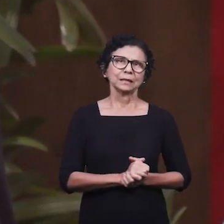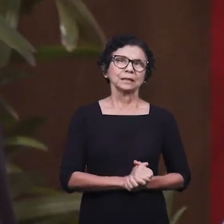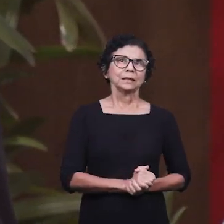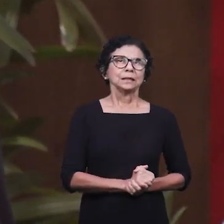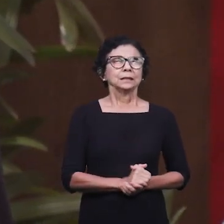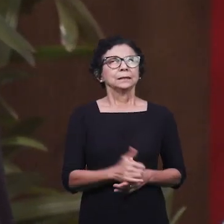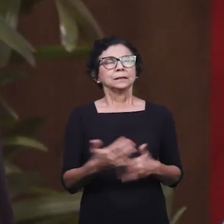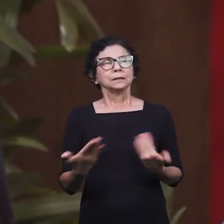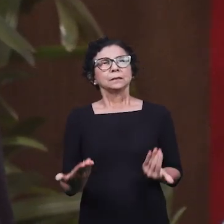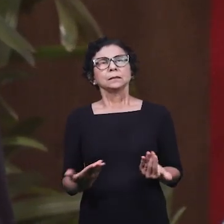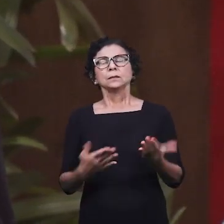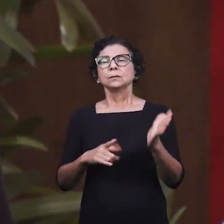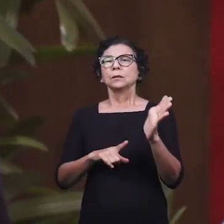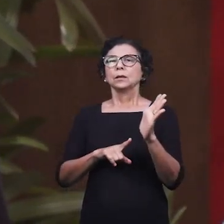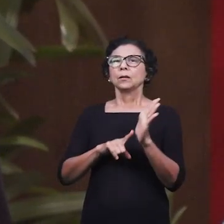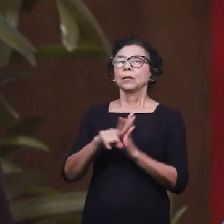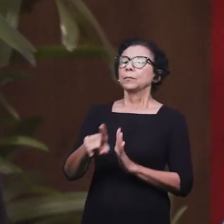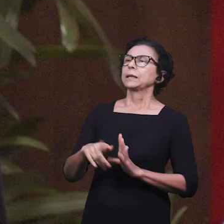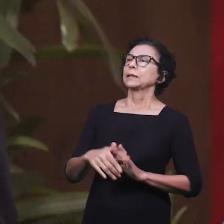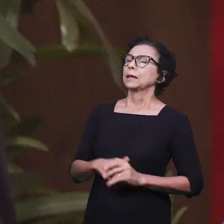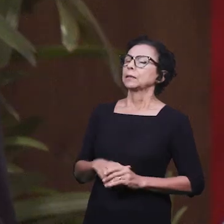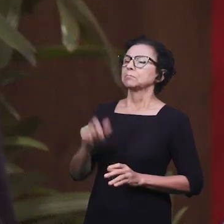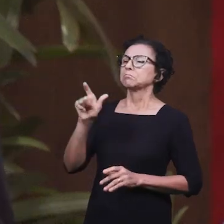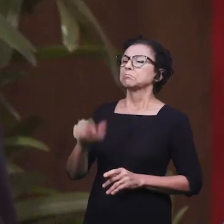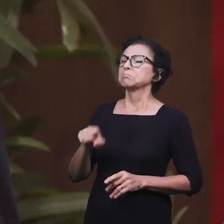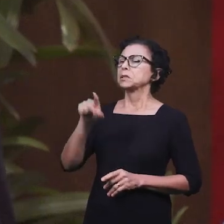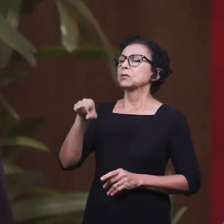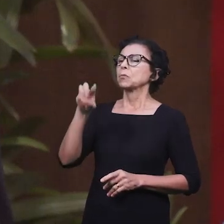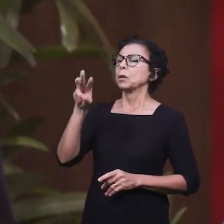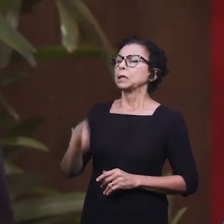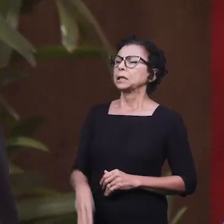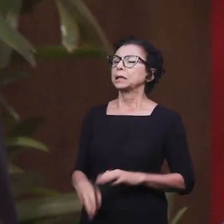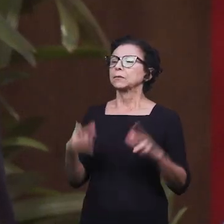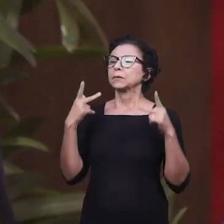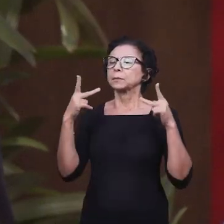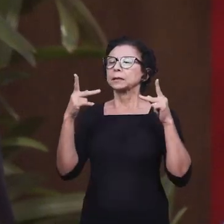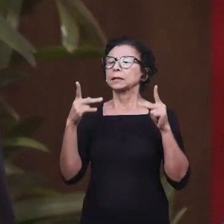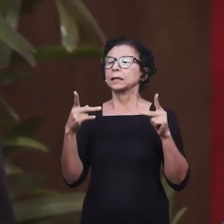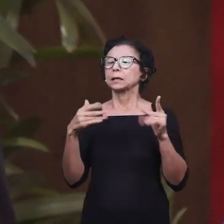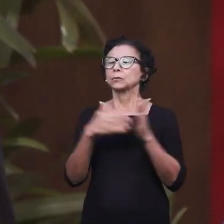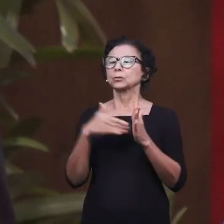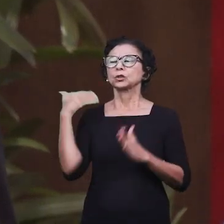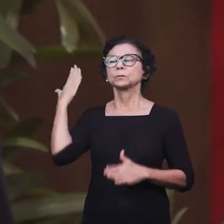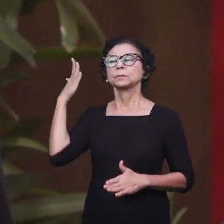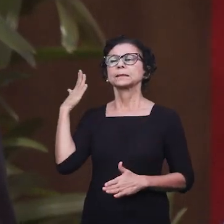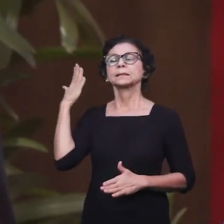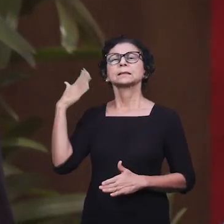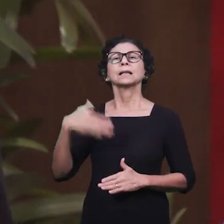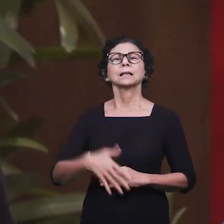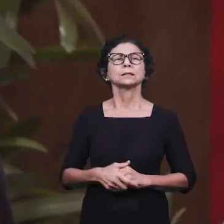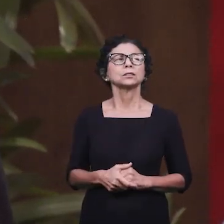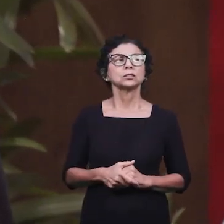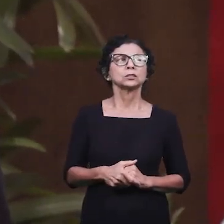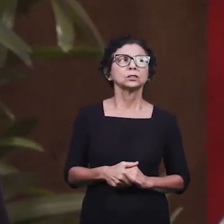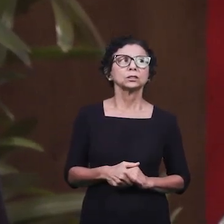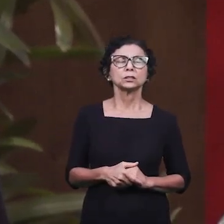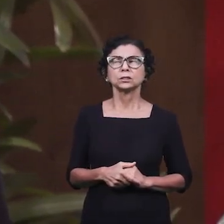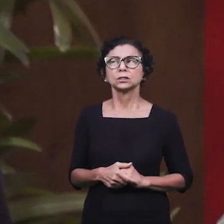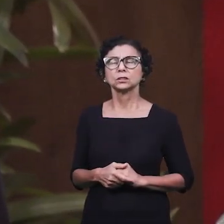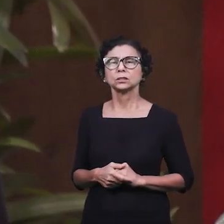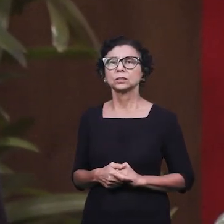ali, quem trará a última mensagem? Nós vemos que na razão, essa última mensagem não